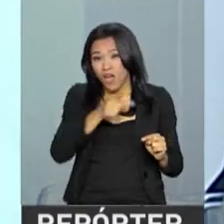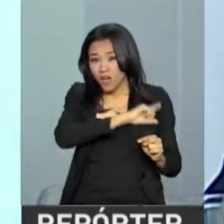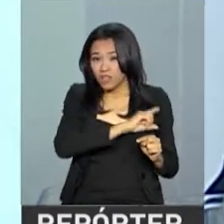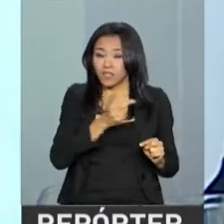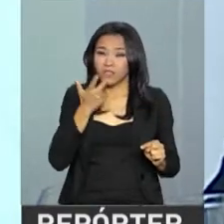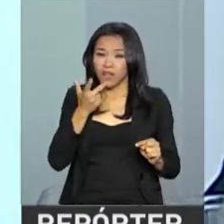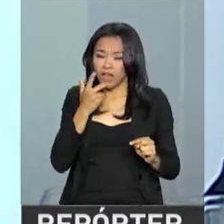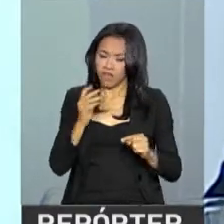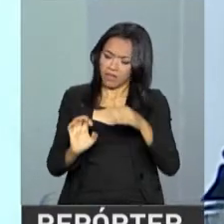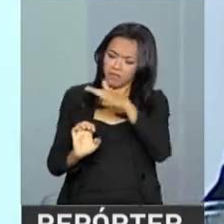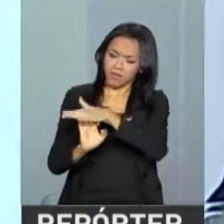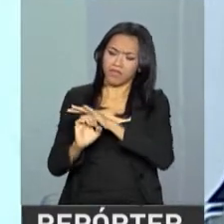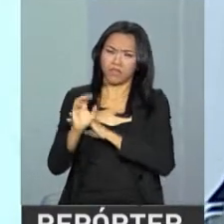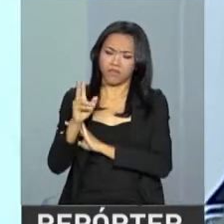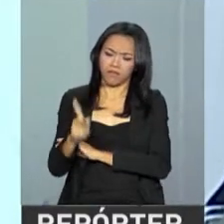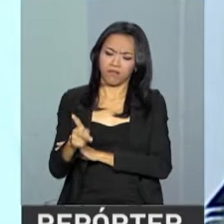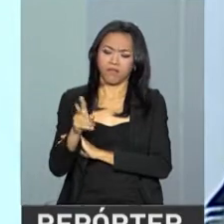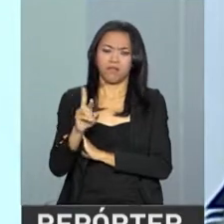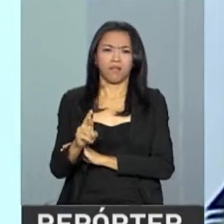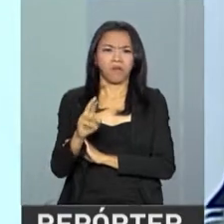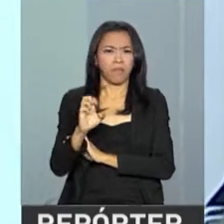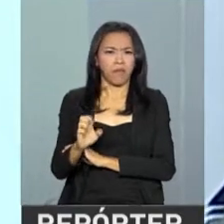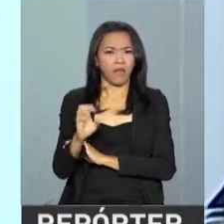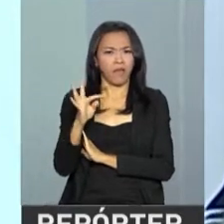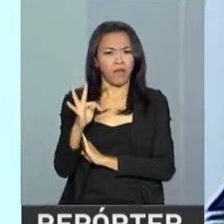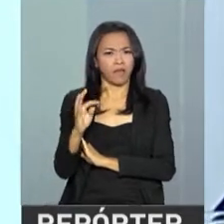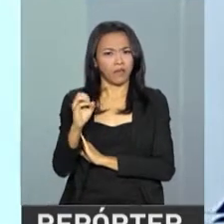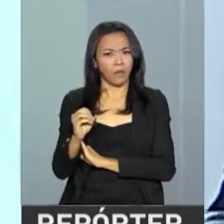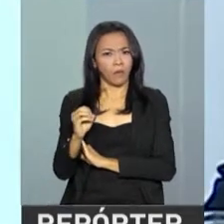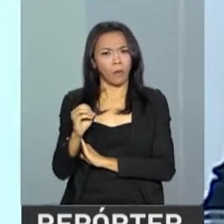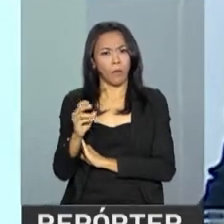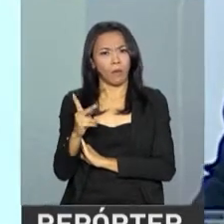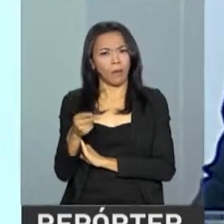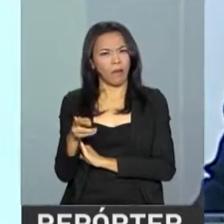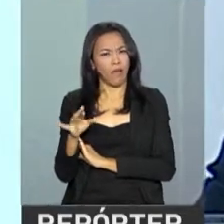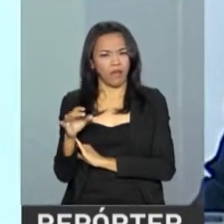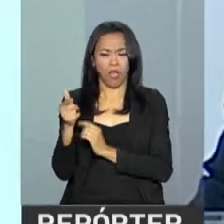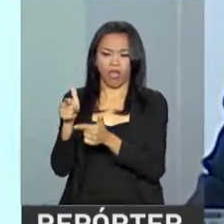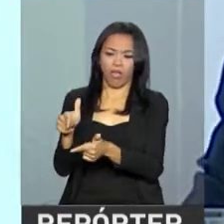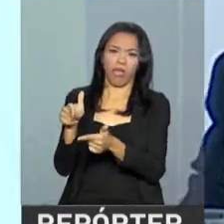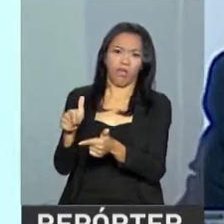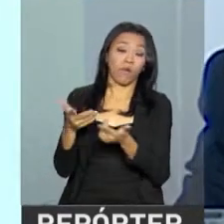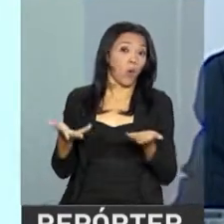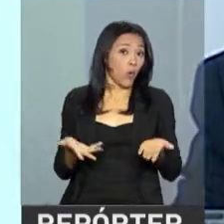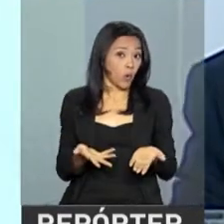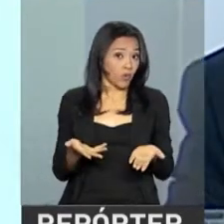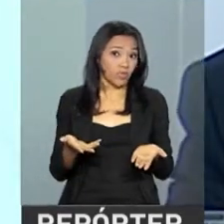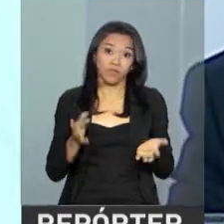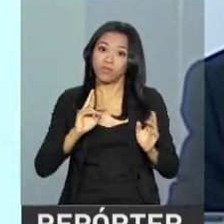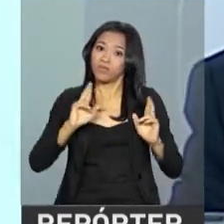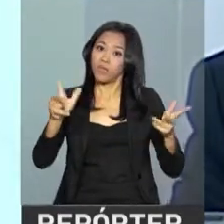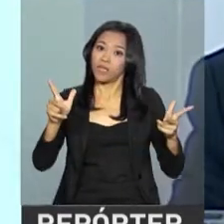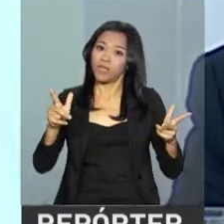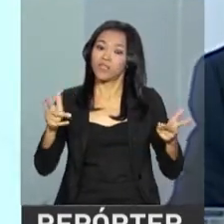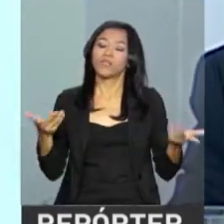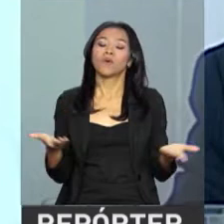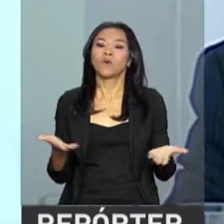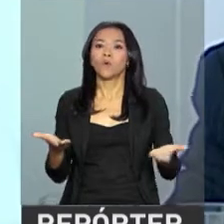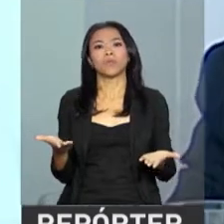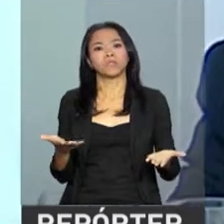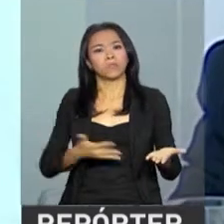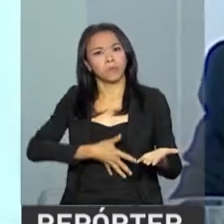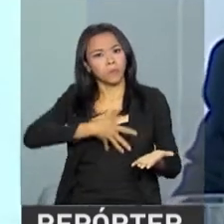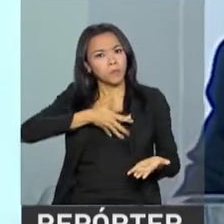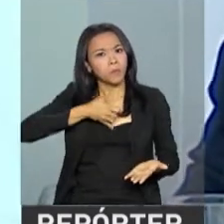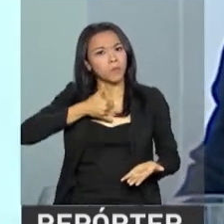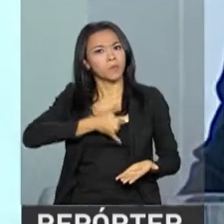digamos assim é um vocábulo a desprezado até não é hoje não petrobras é uma coisa o torcedor